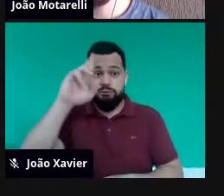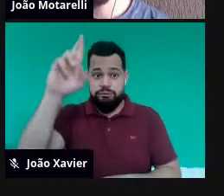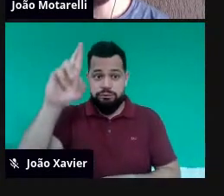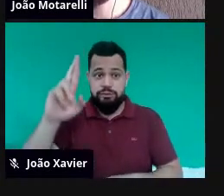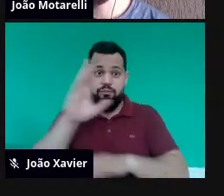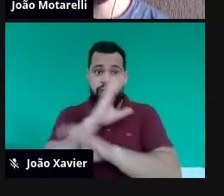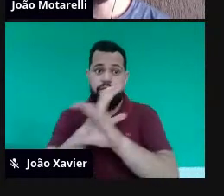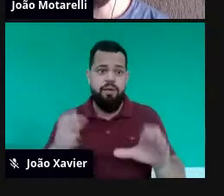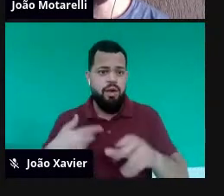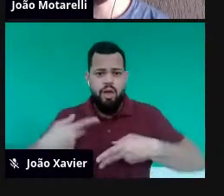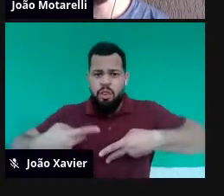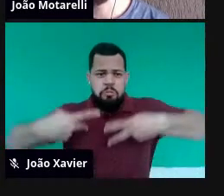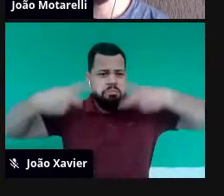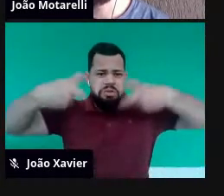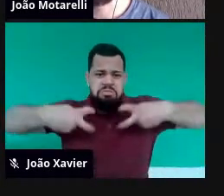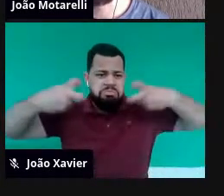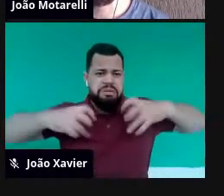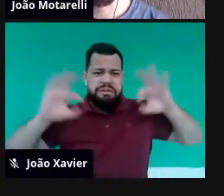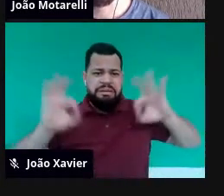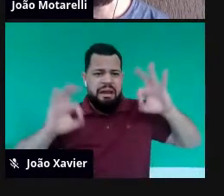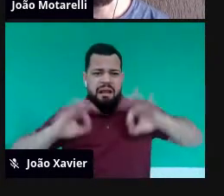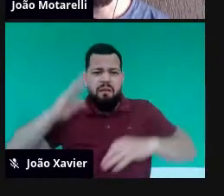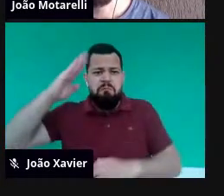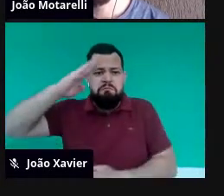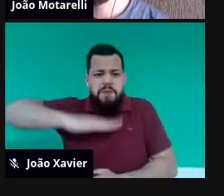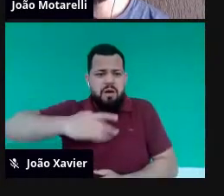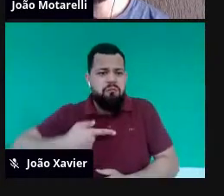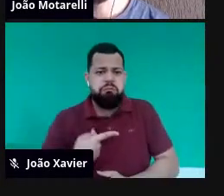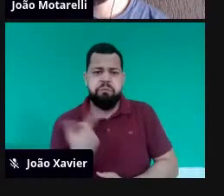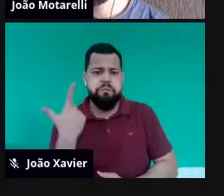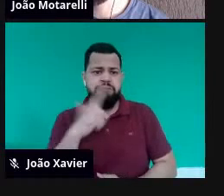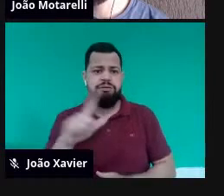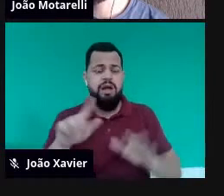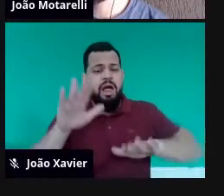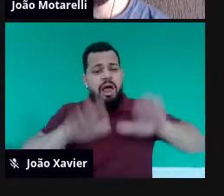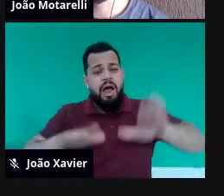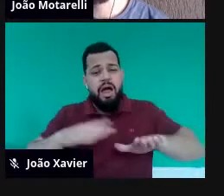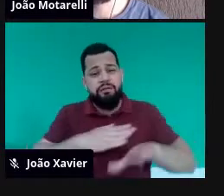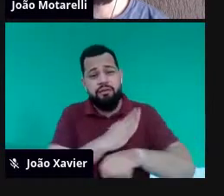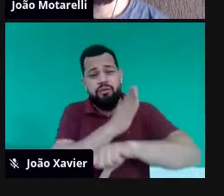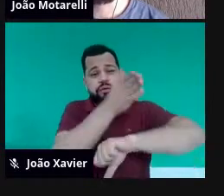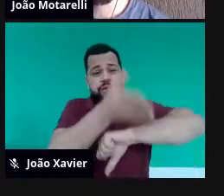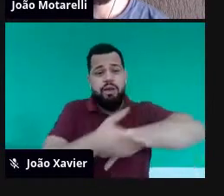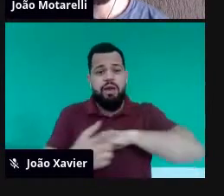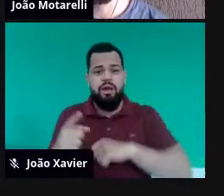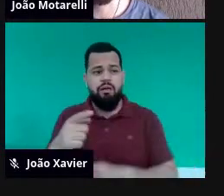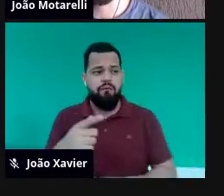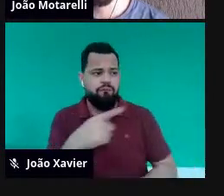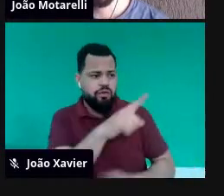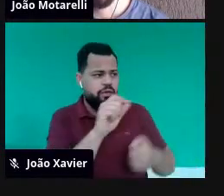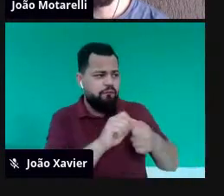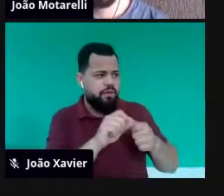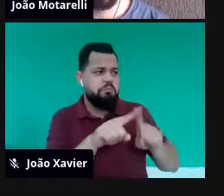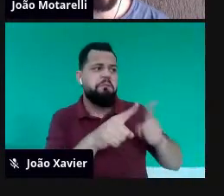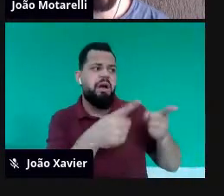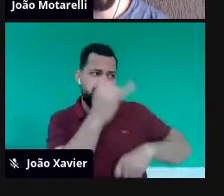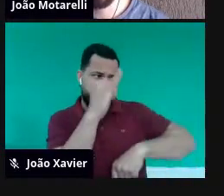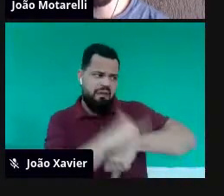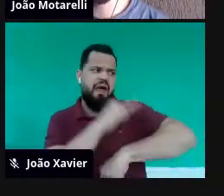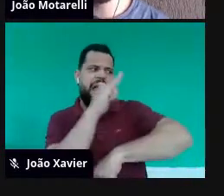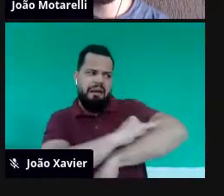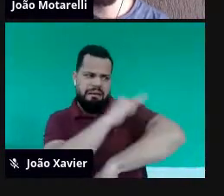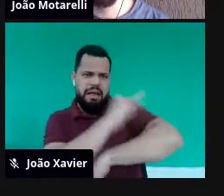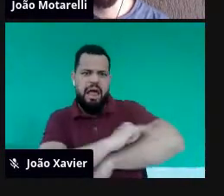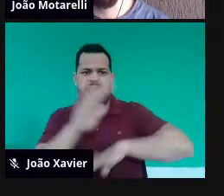não percebia como aquilo estava me fazendo mal, o jeito que estava interpretando aquilo. Muitas vezes eu saía da quadra e escutava, você fez, mas está gorda. Eu via as pessoas